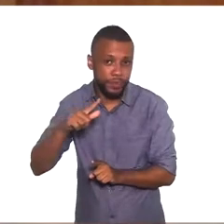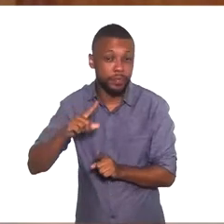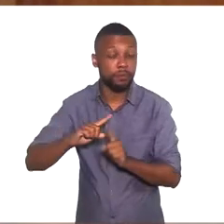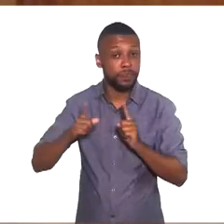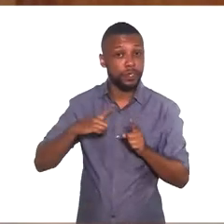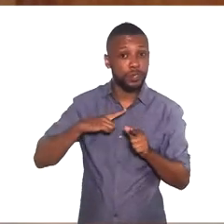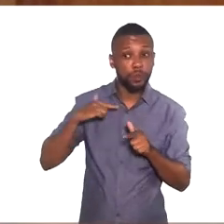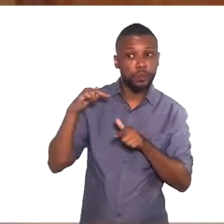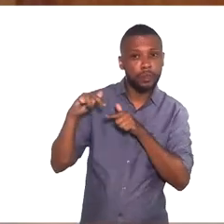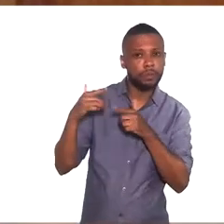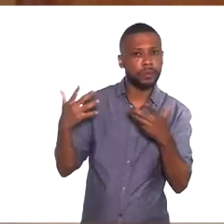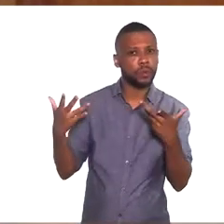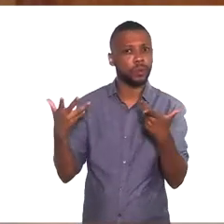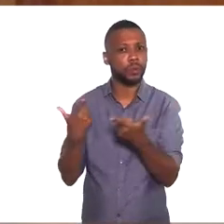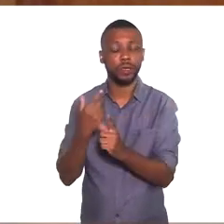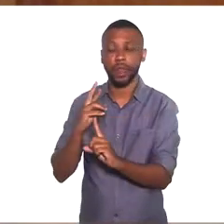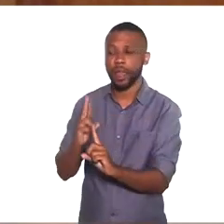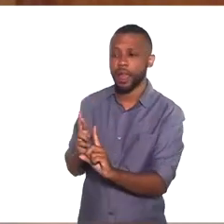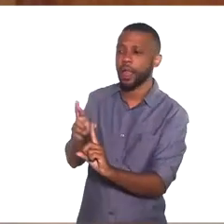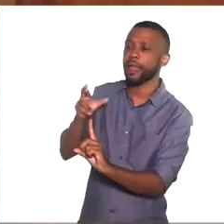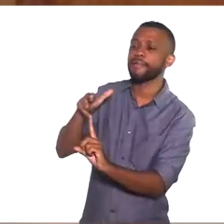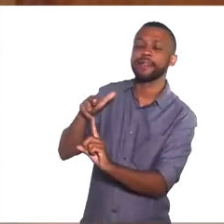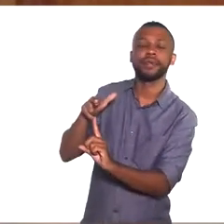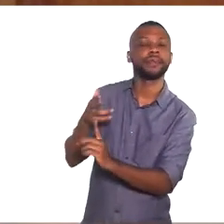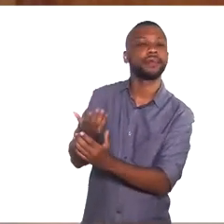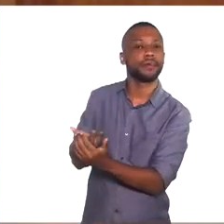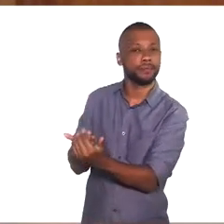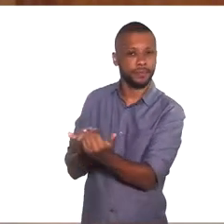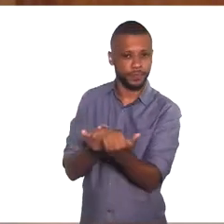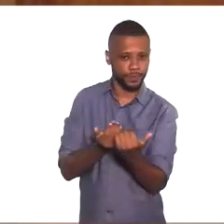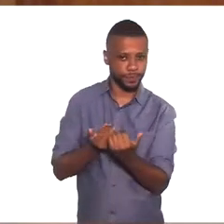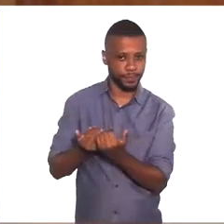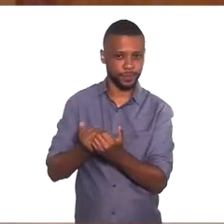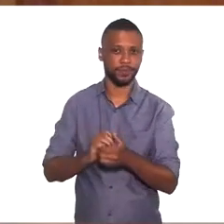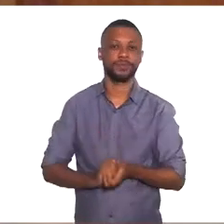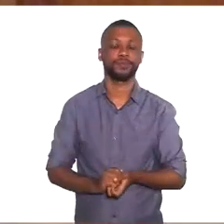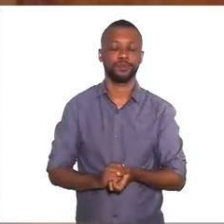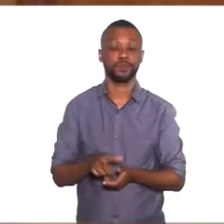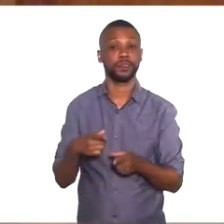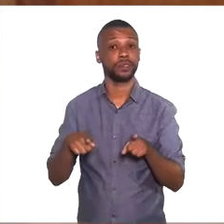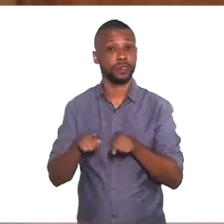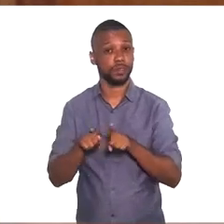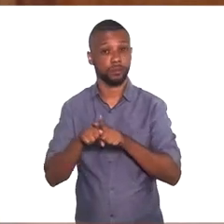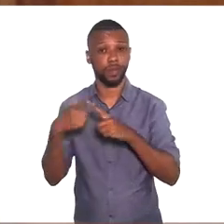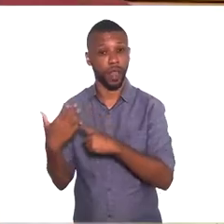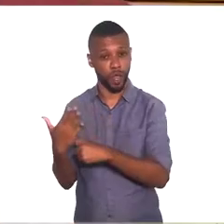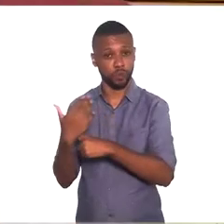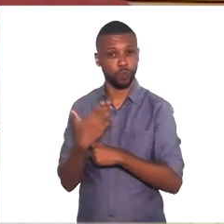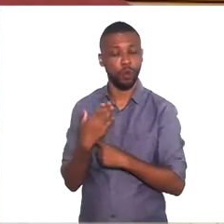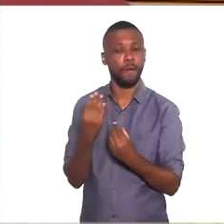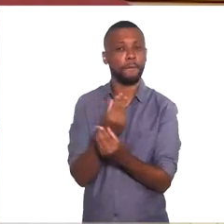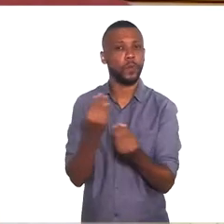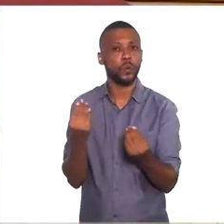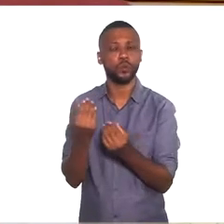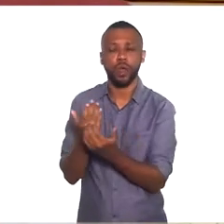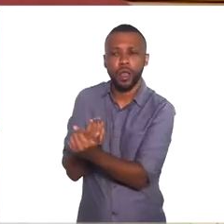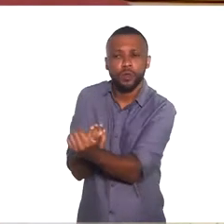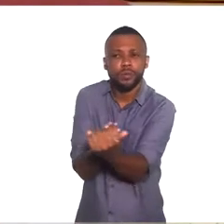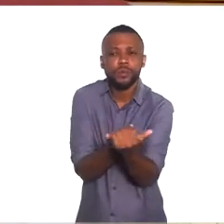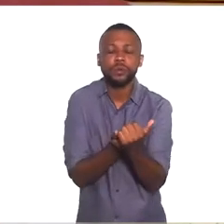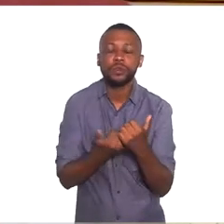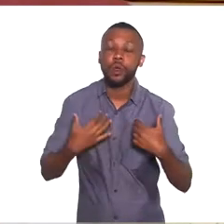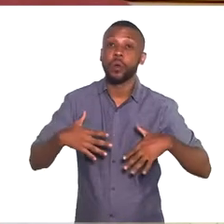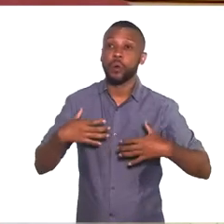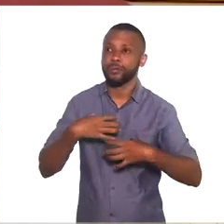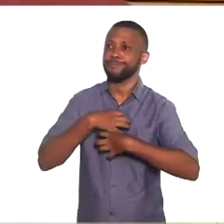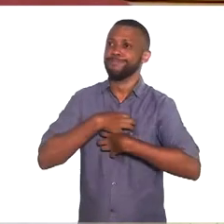tinha um trabalho muito bonito e uma referência para a juventude e ajudou muito a juventude e eu